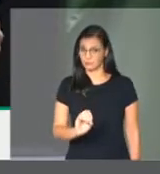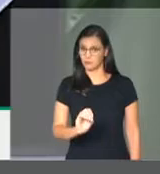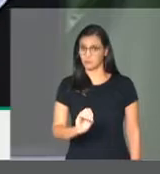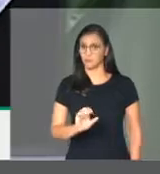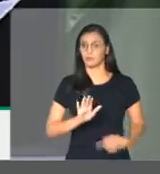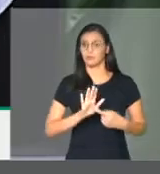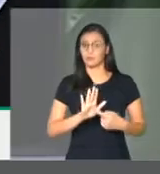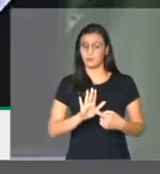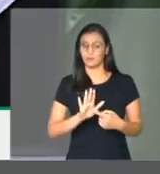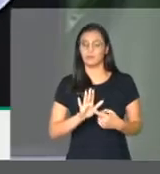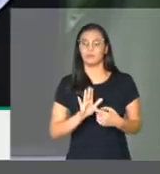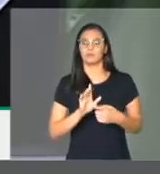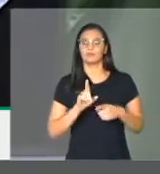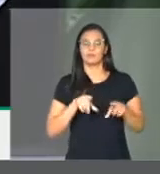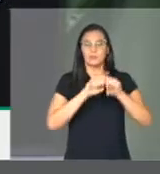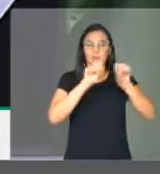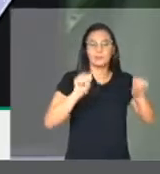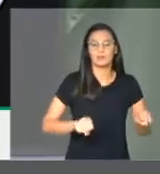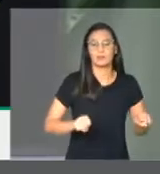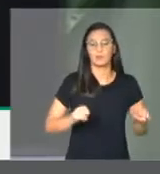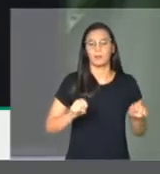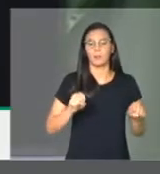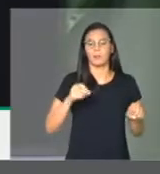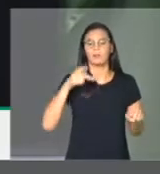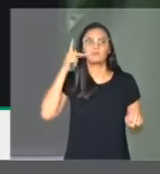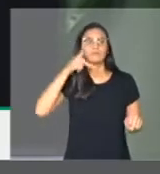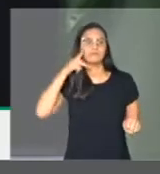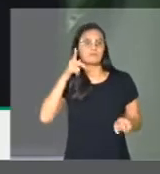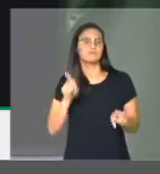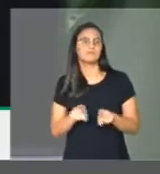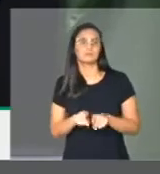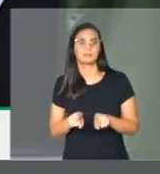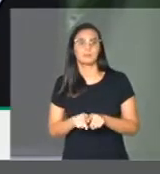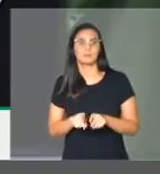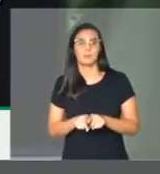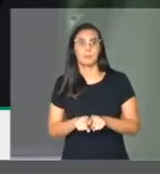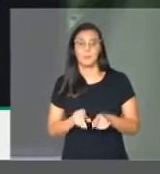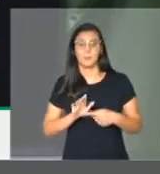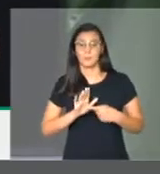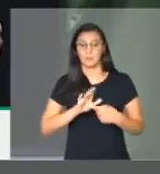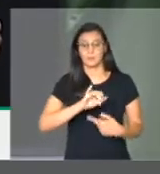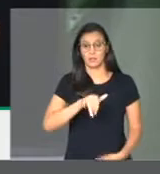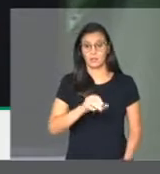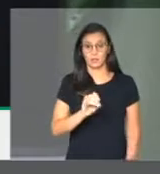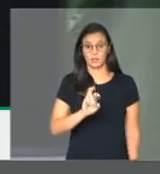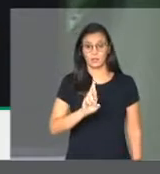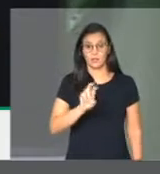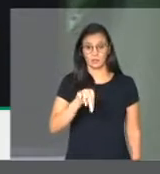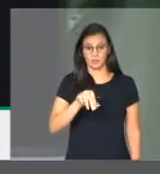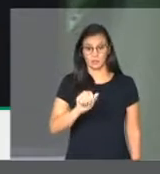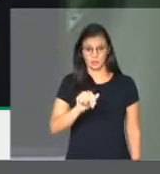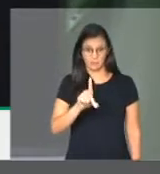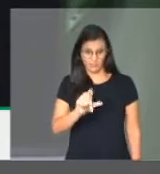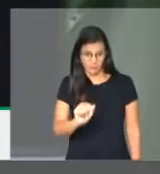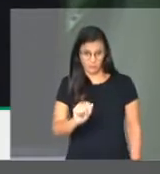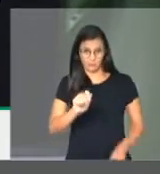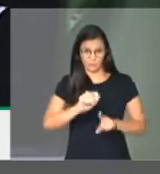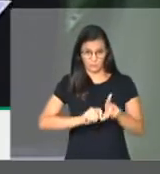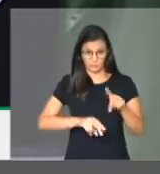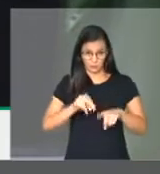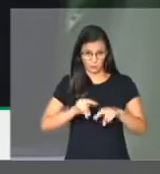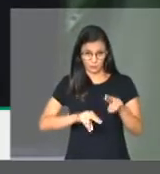xeque o nosso sistema político. Por ocasião das chamadas Jornadas de Junho de 2013,